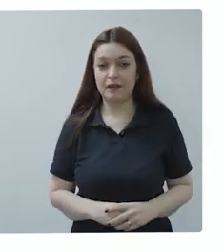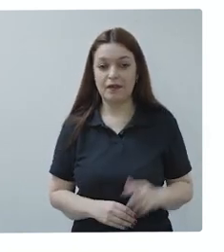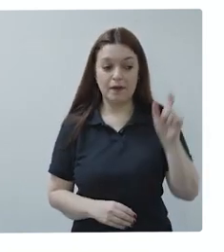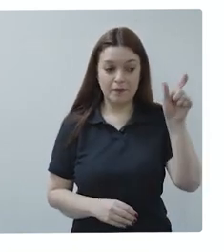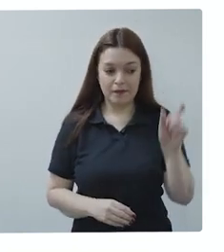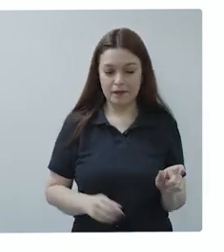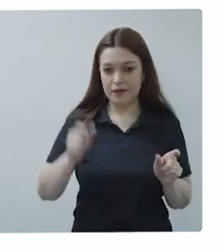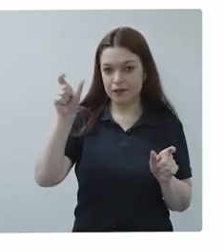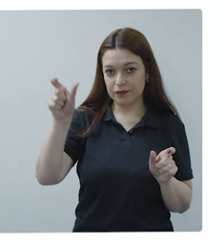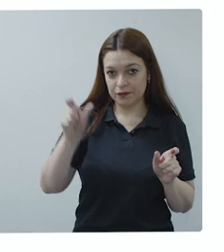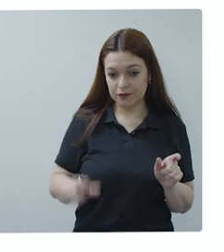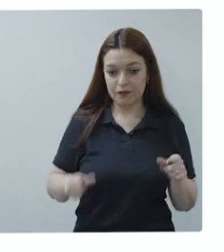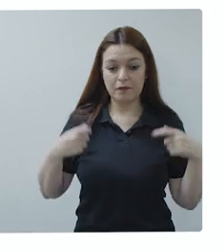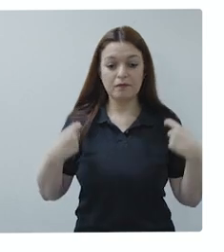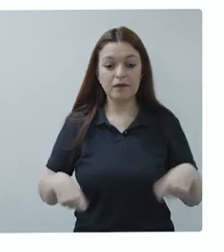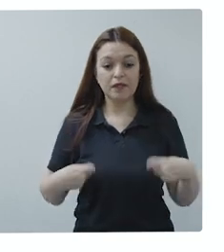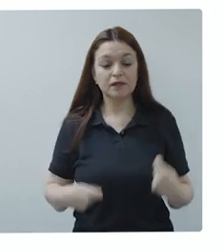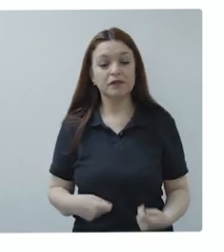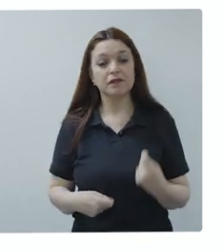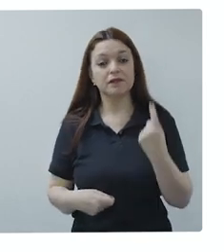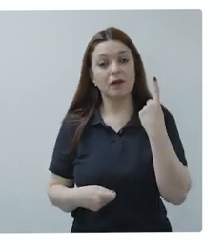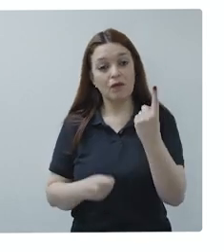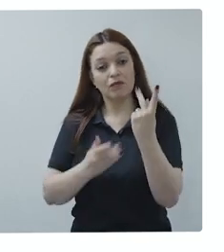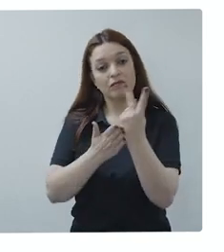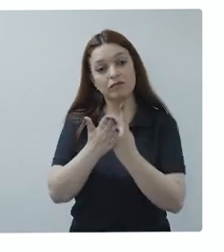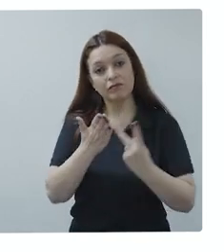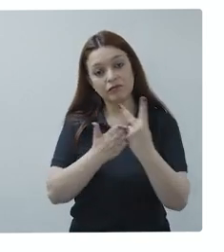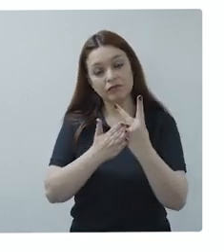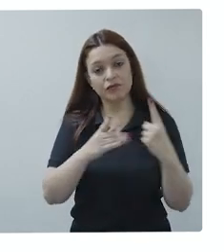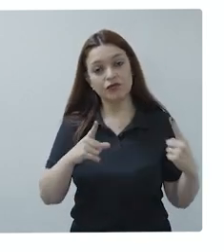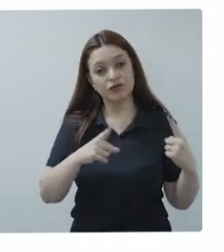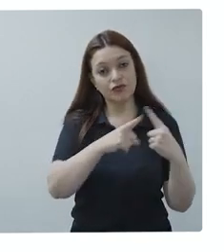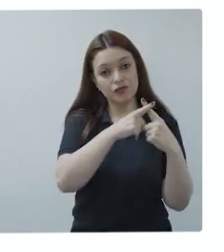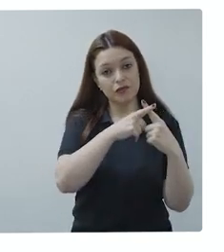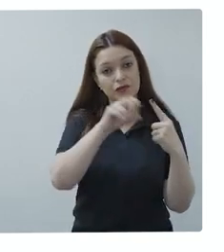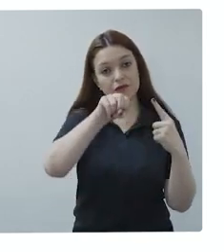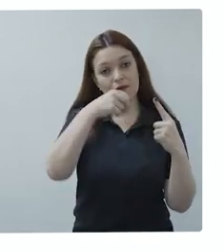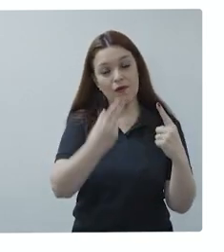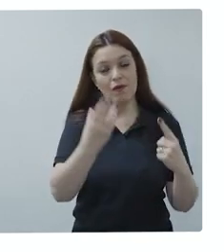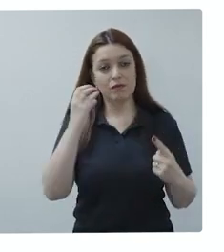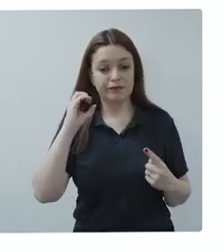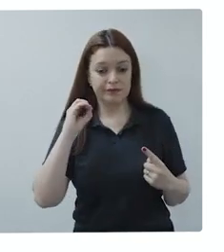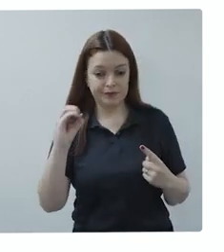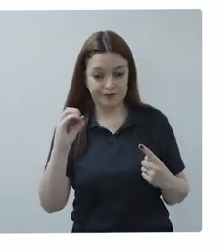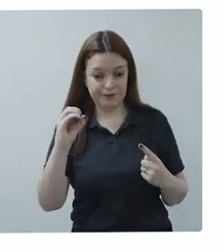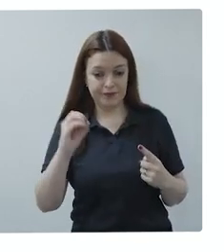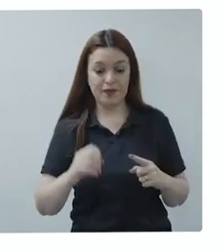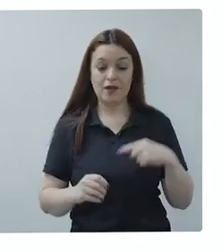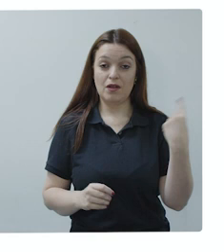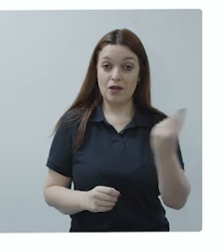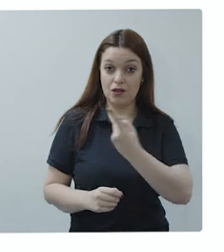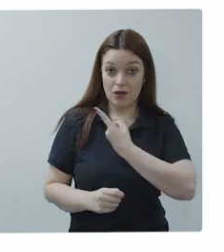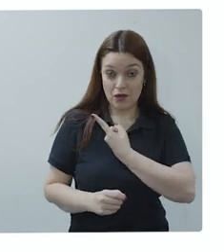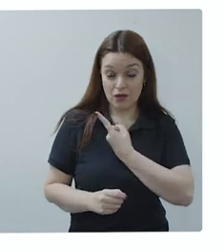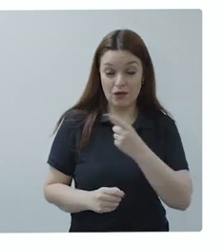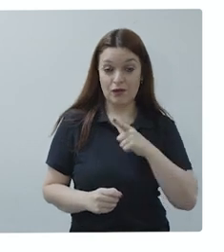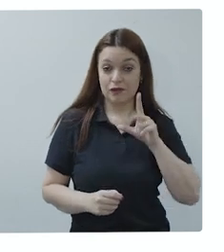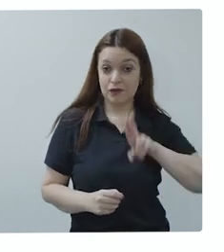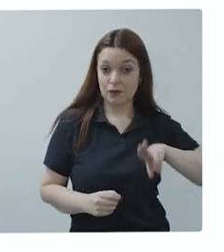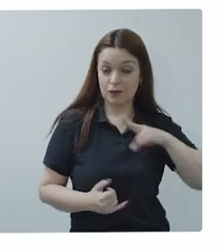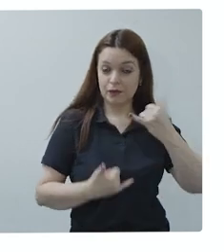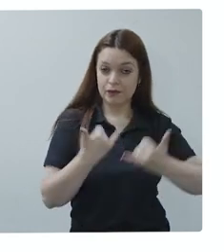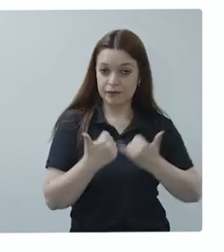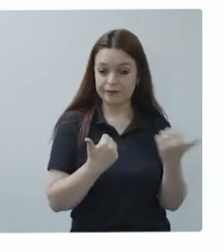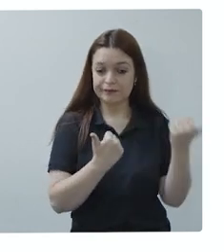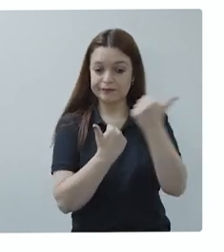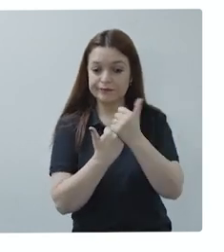participante deve usar um símbolo, X ou zero. Em nosso jogo, iremos usar o gato